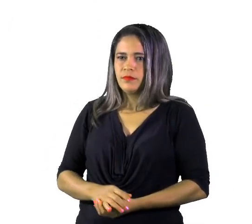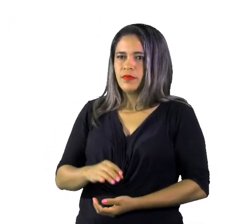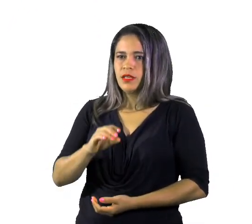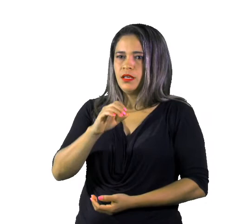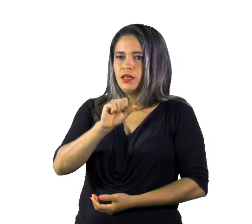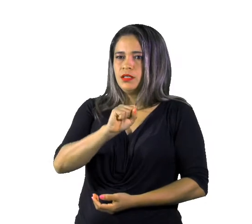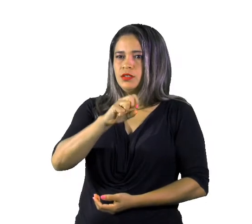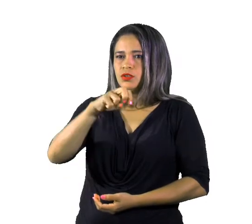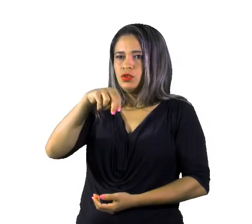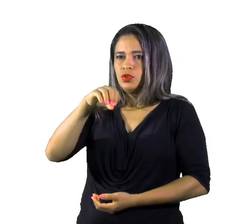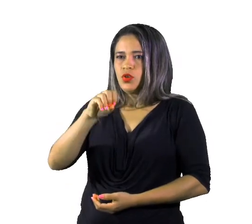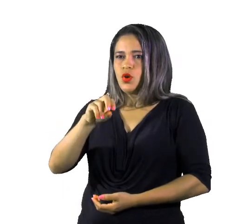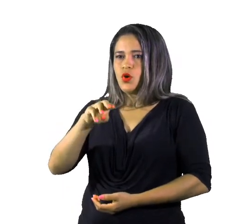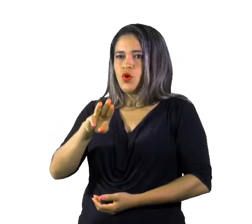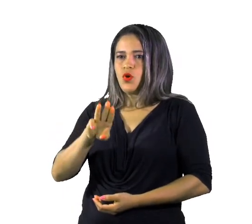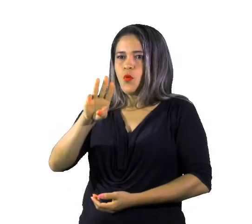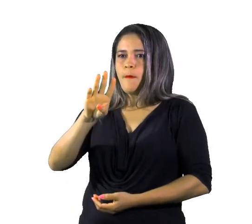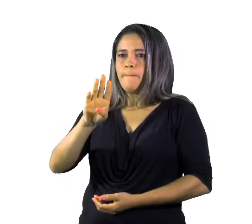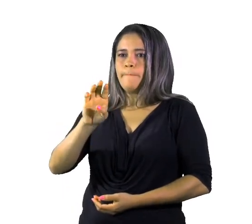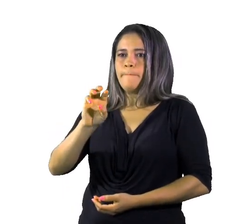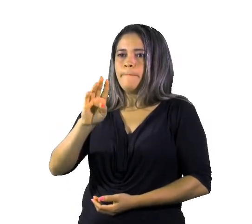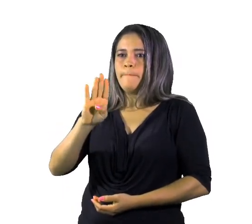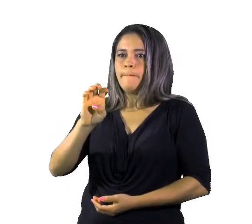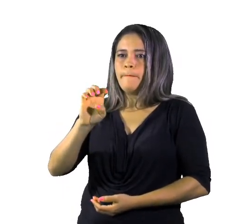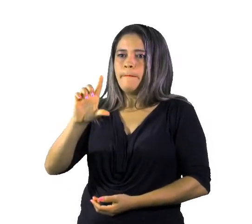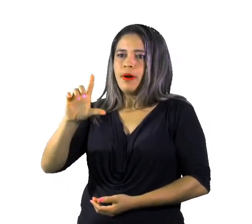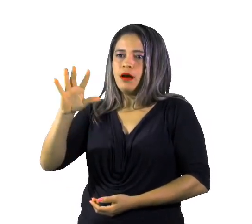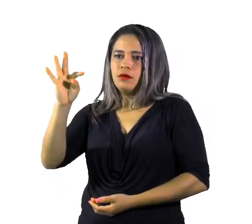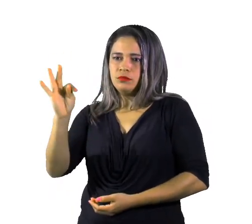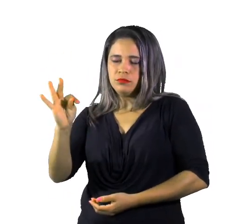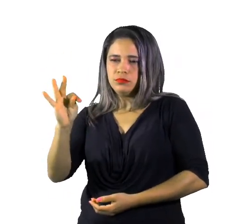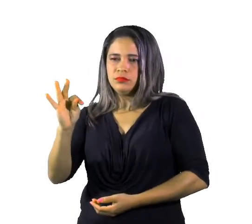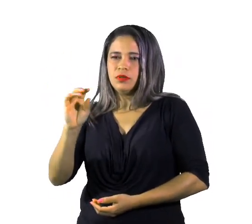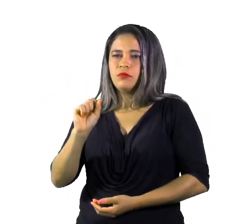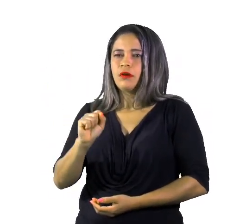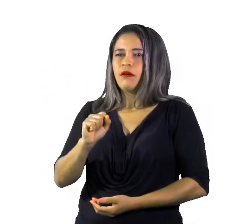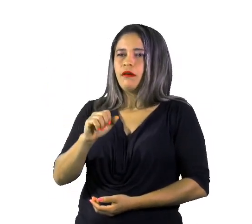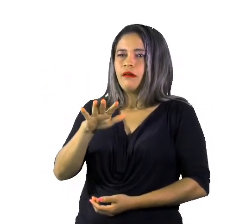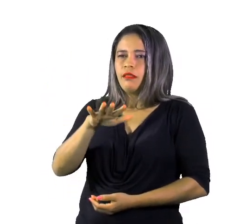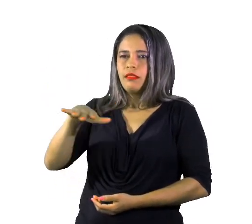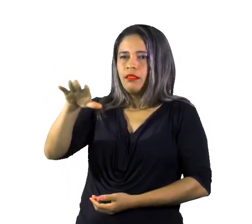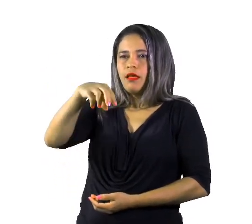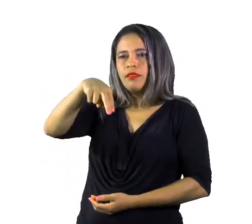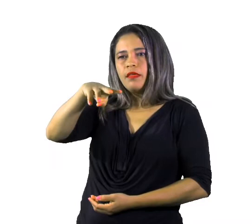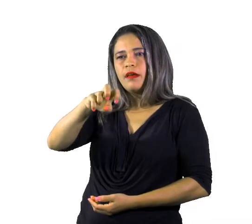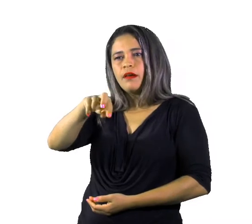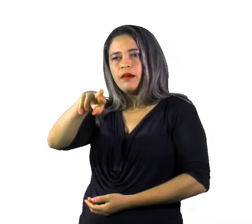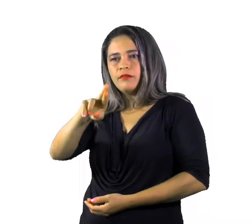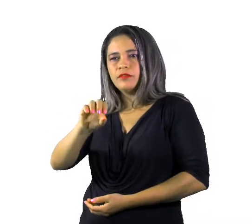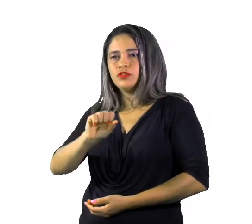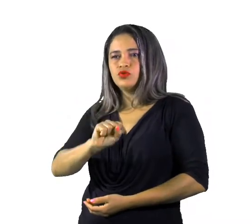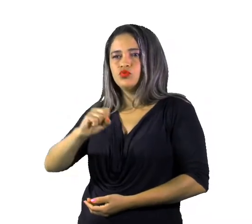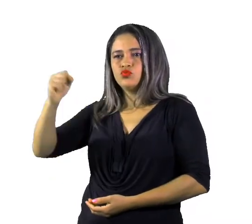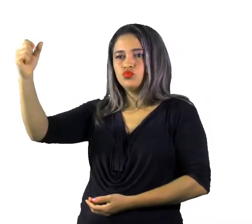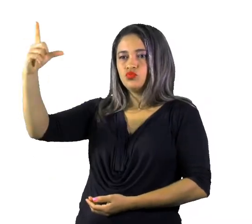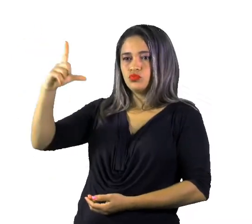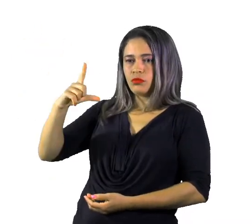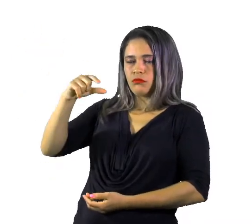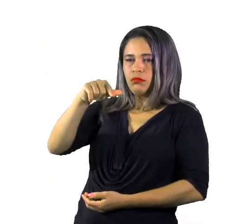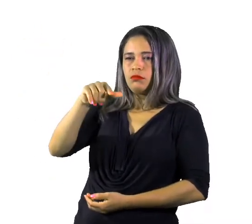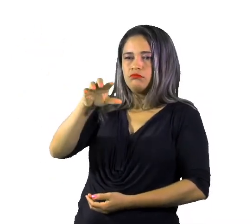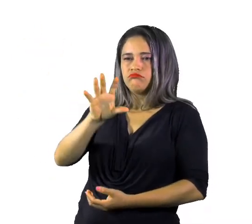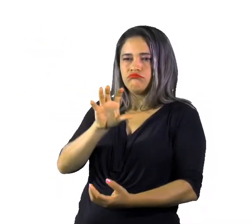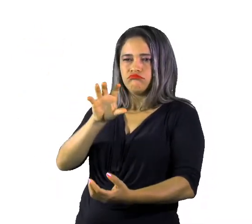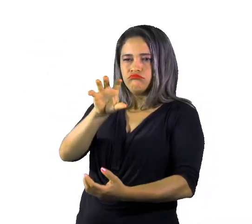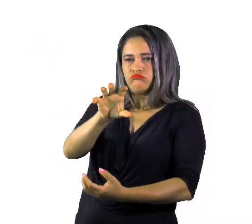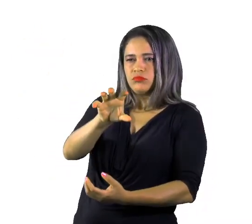Belt, que é o cinturão da neve e o cinturão do sol. O cinturão da neve é onde eu tenho uma concentração de